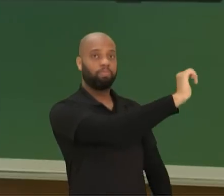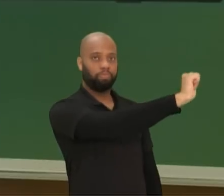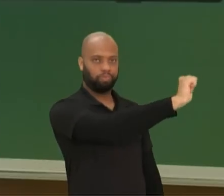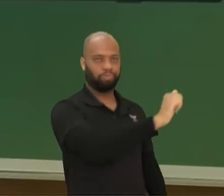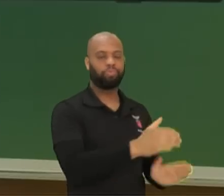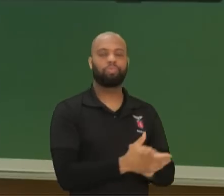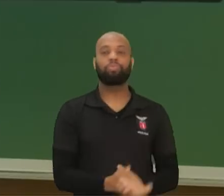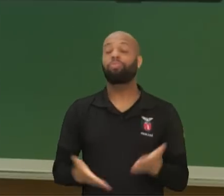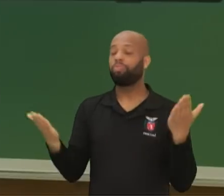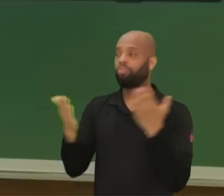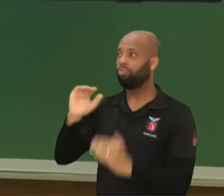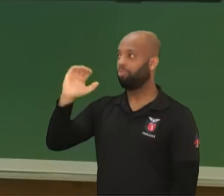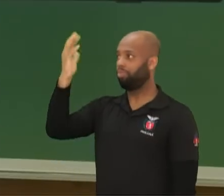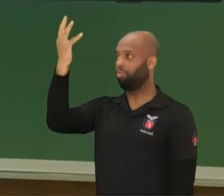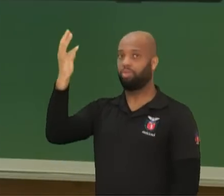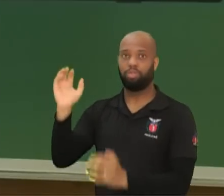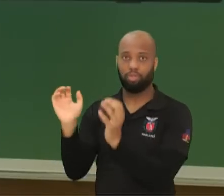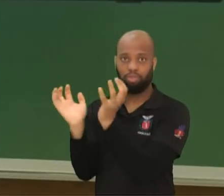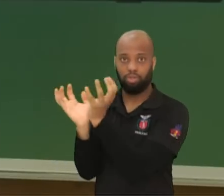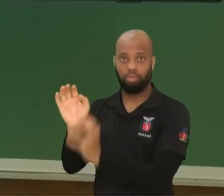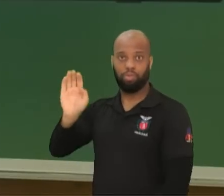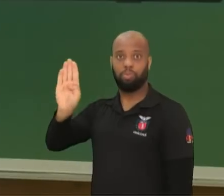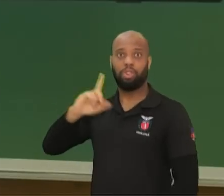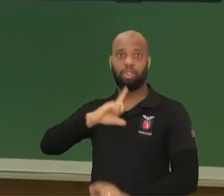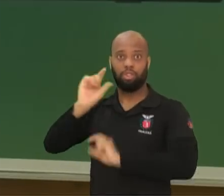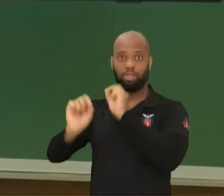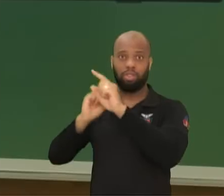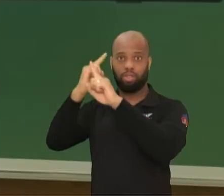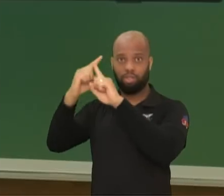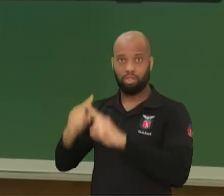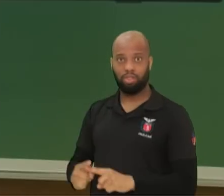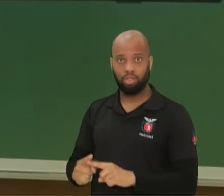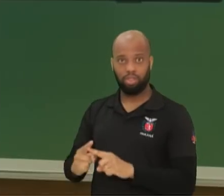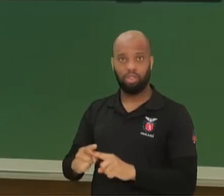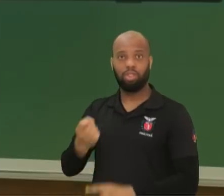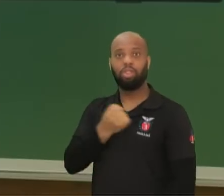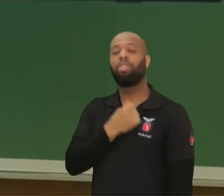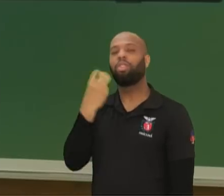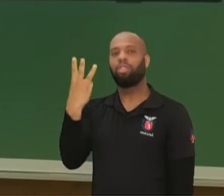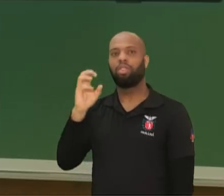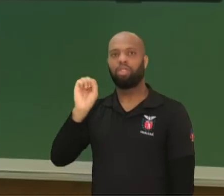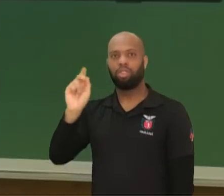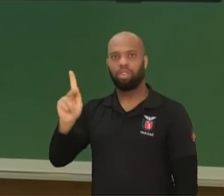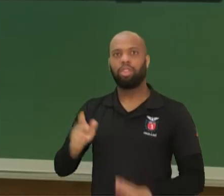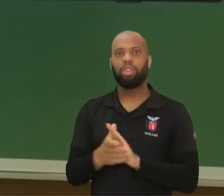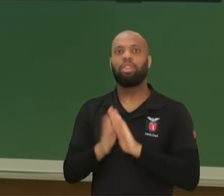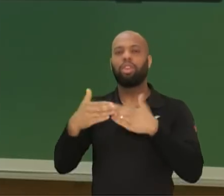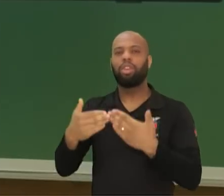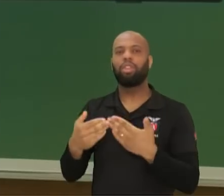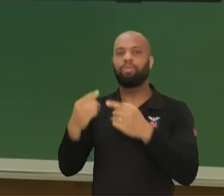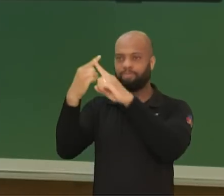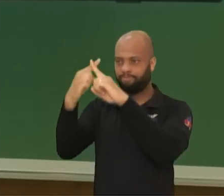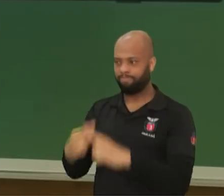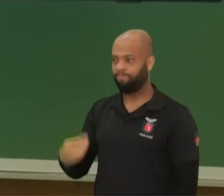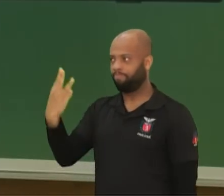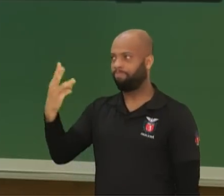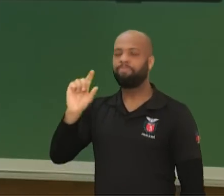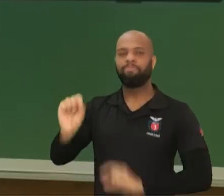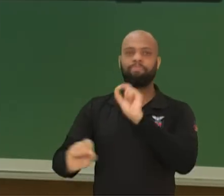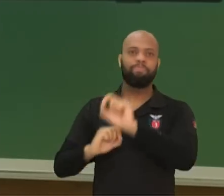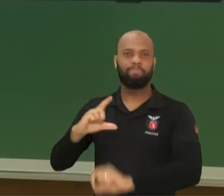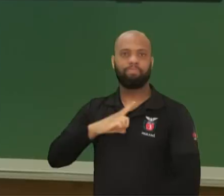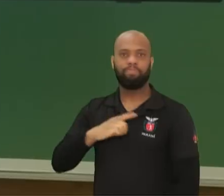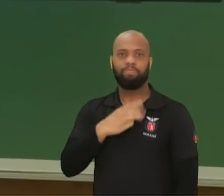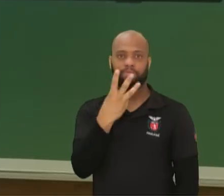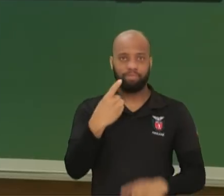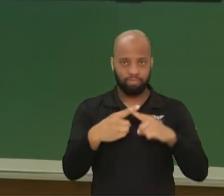A. No evento B, eu tenho os múltiplos de 3, tá bom? Então, os múltiplos de 3 aqui, eu tenho lá